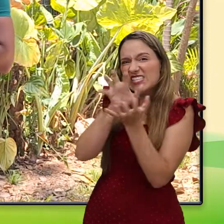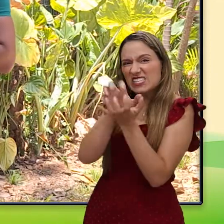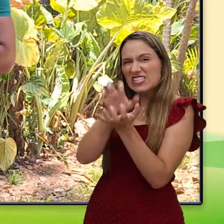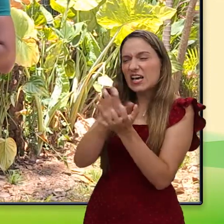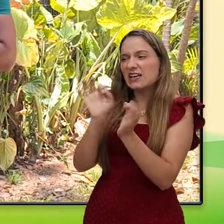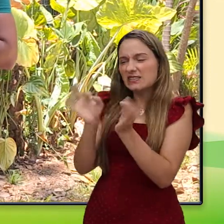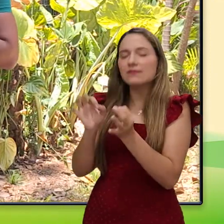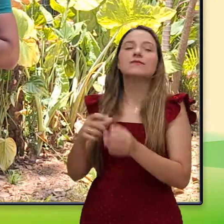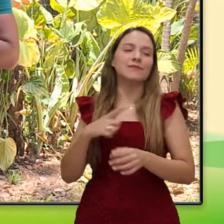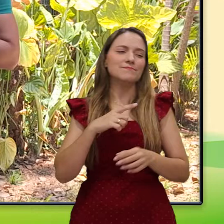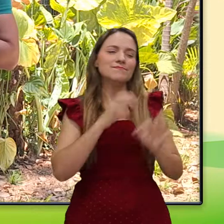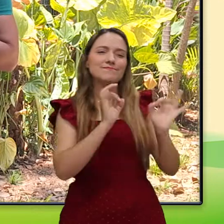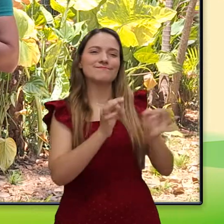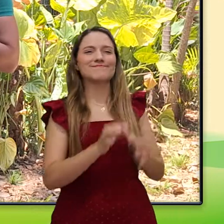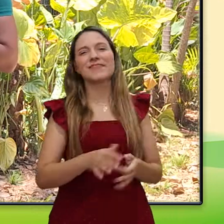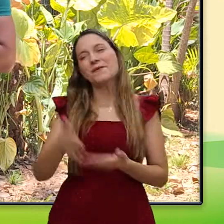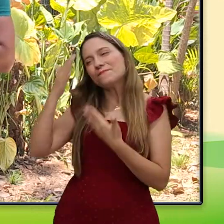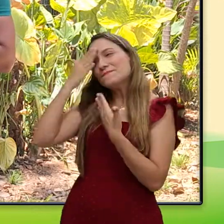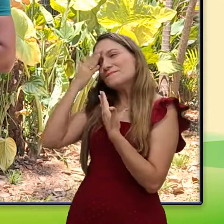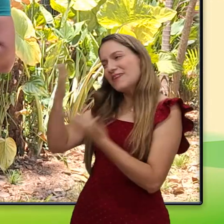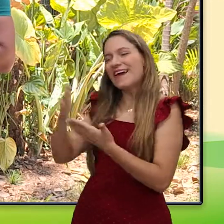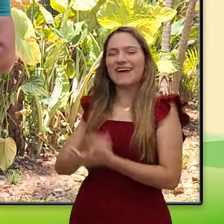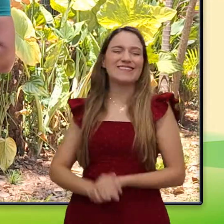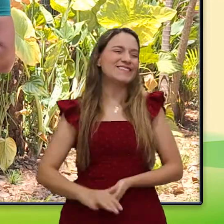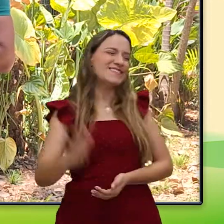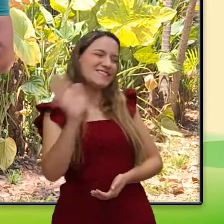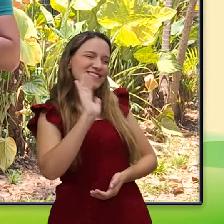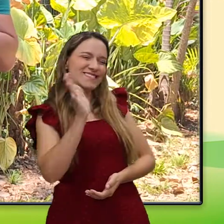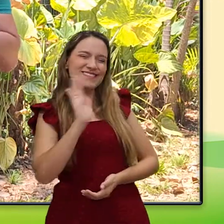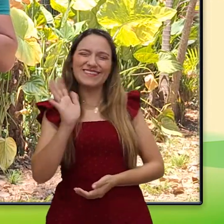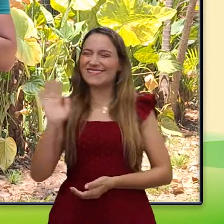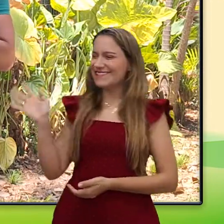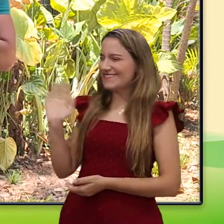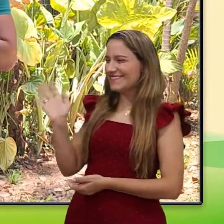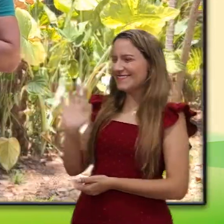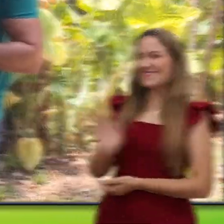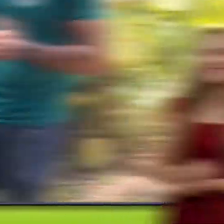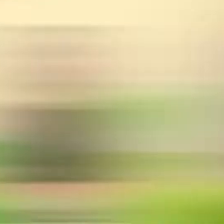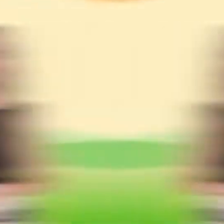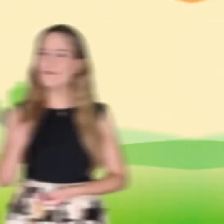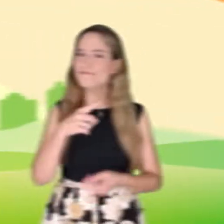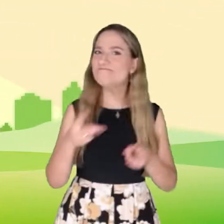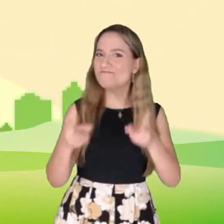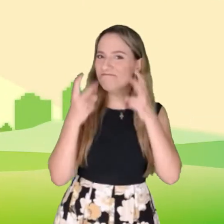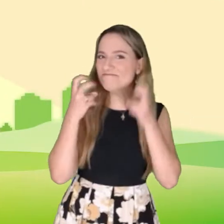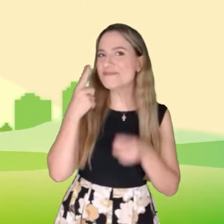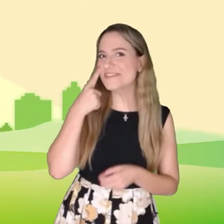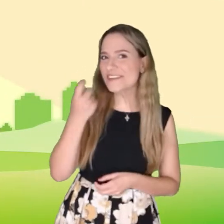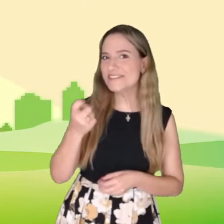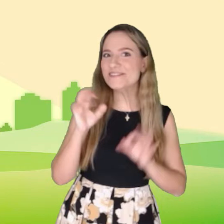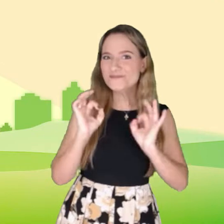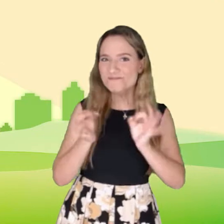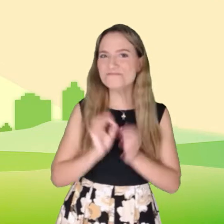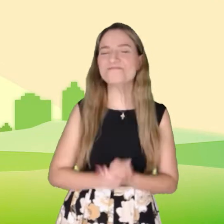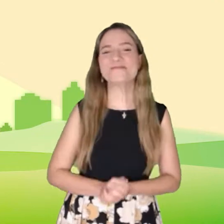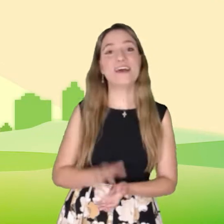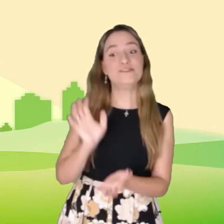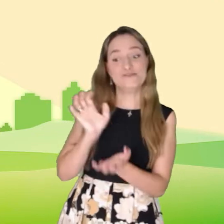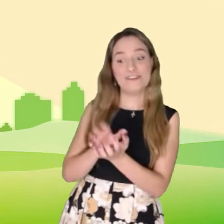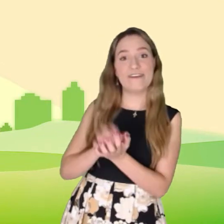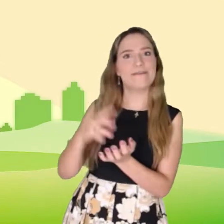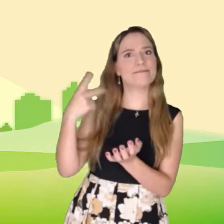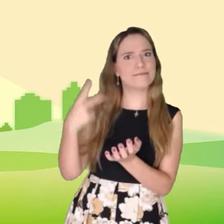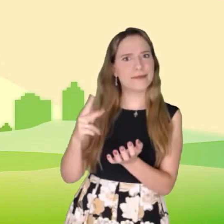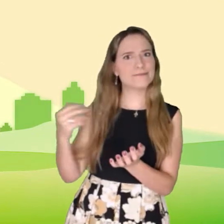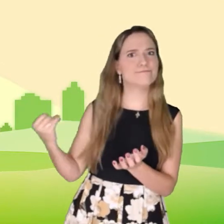deles. Aham, e da presa, né, gente? Isso. Muito obrigada, viu? Tchau, tchau. Tchau, tchau. Viu que interessante, pessoal? Os